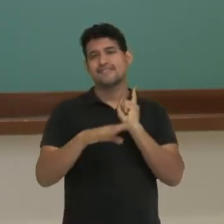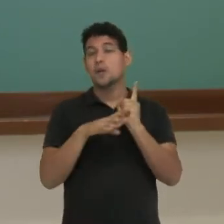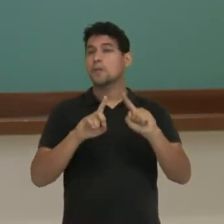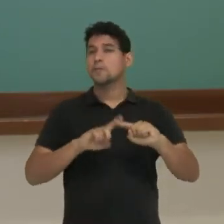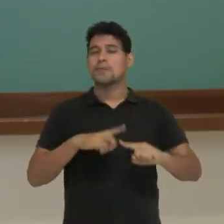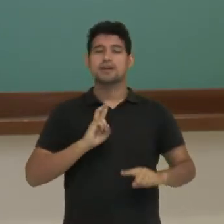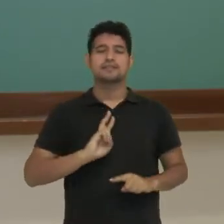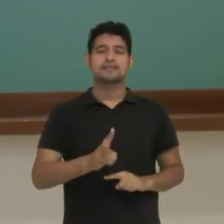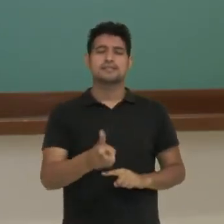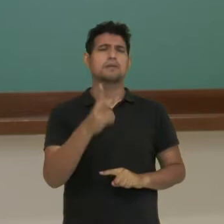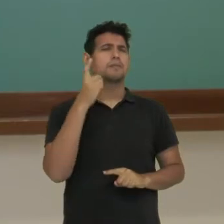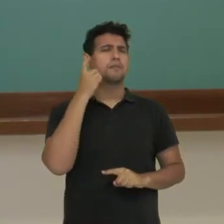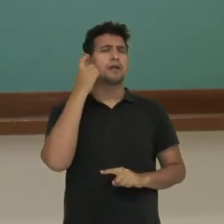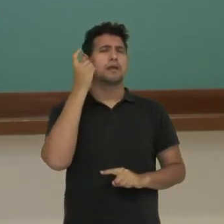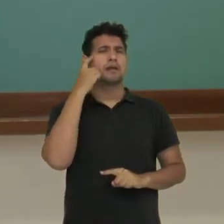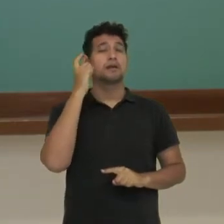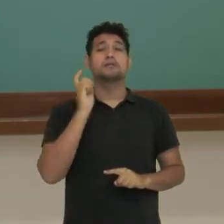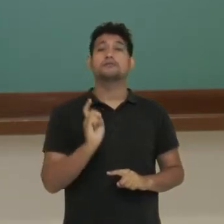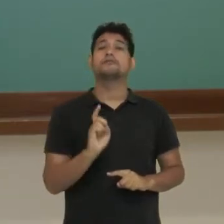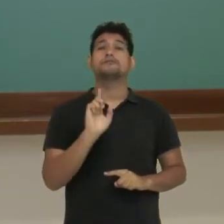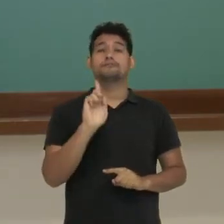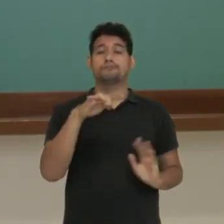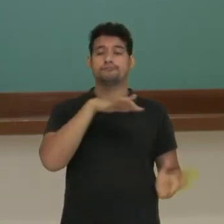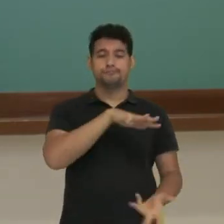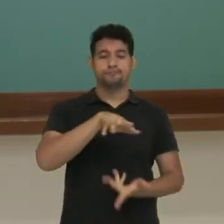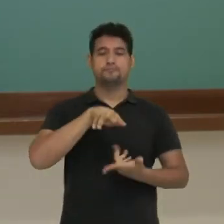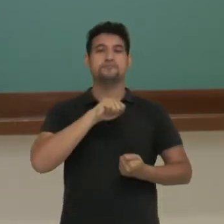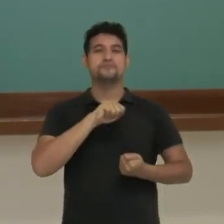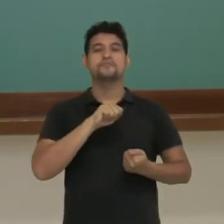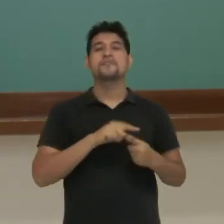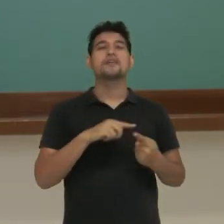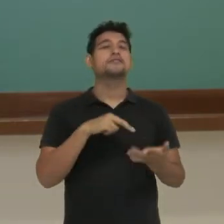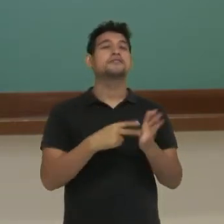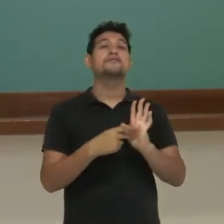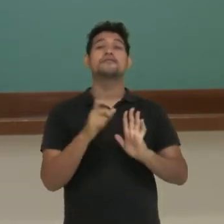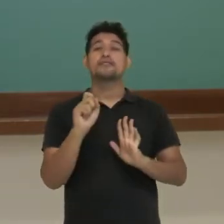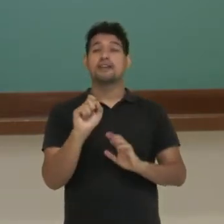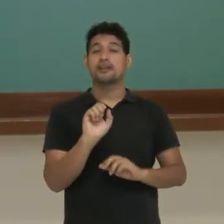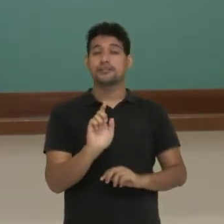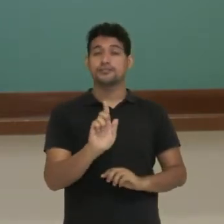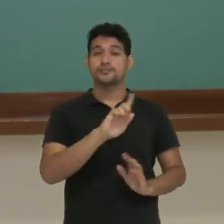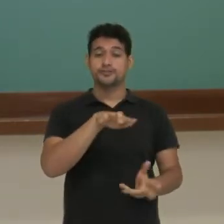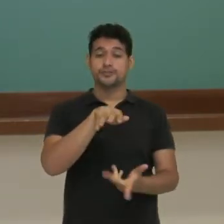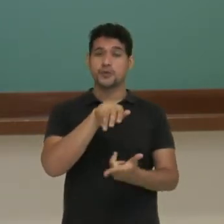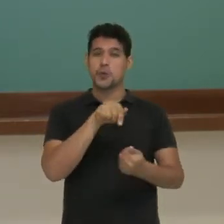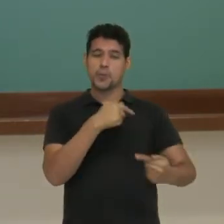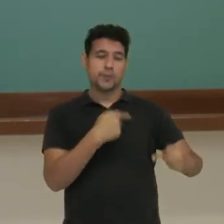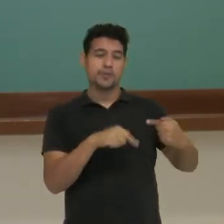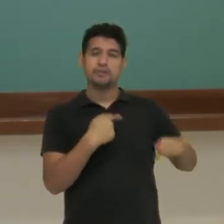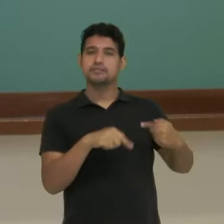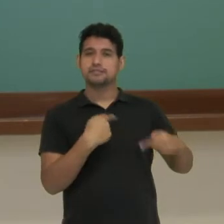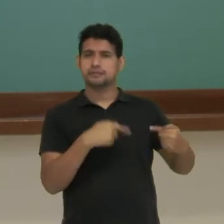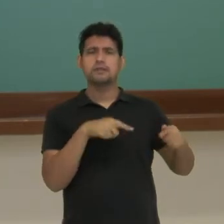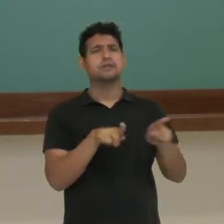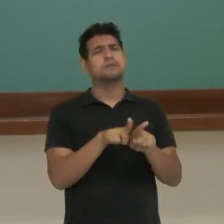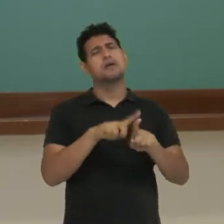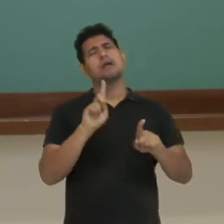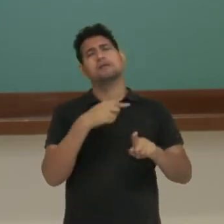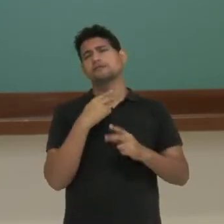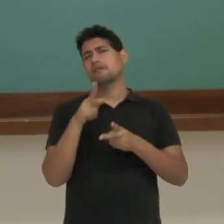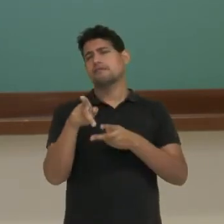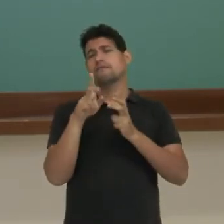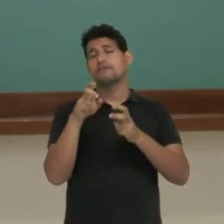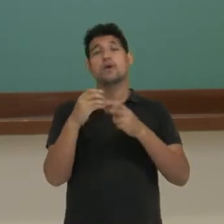pensando numa esfera global. Isso é que se refere ao aspecto geopolítico. Para isso, obviamente, vemos a